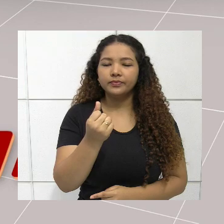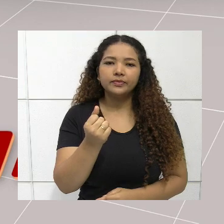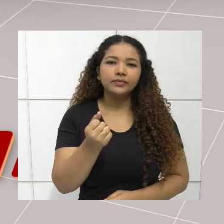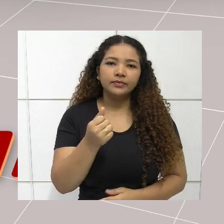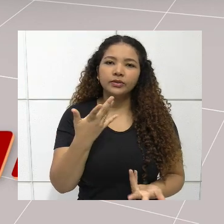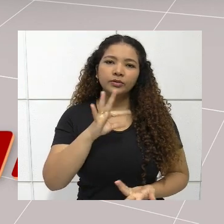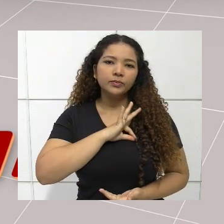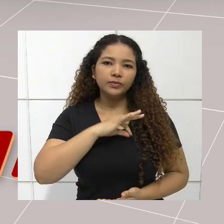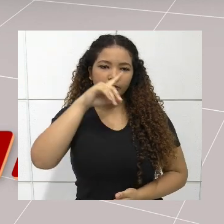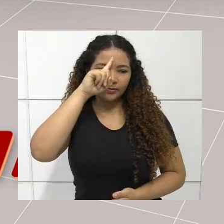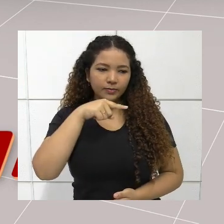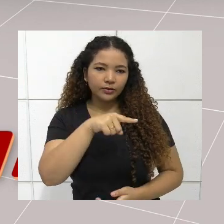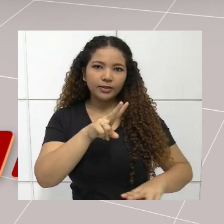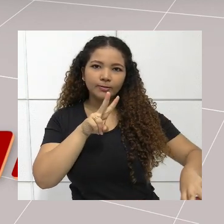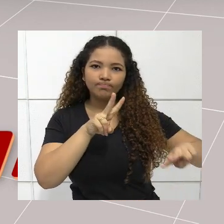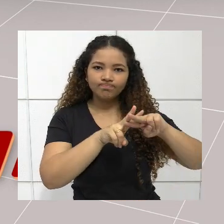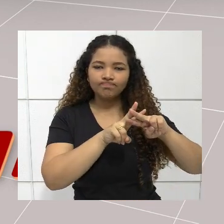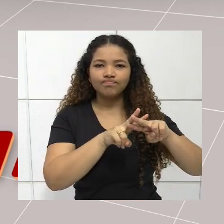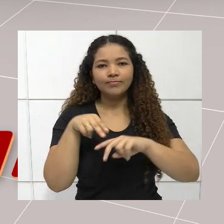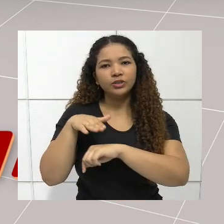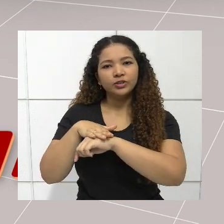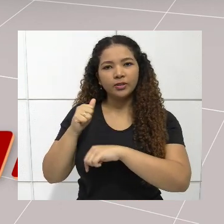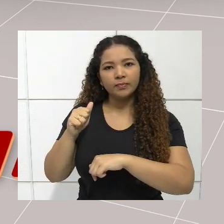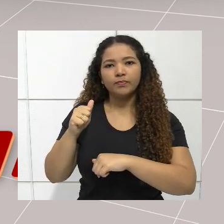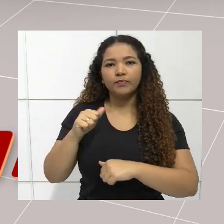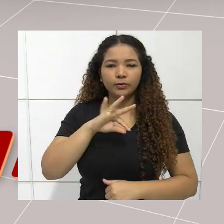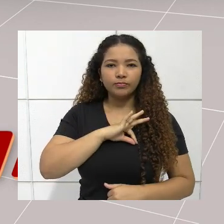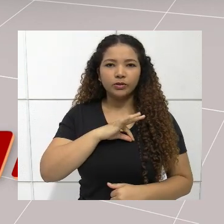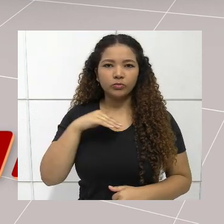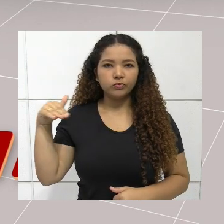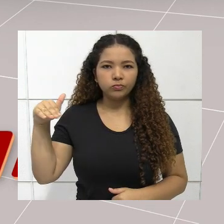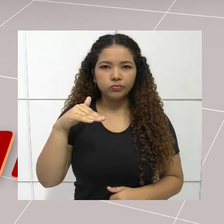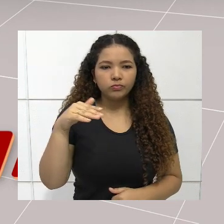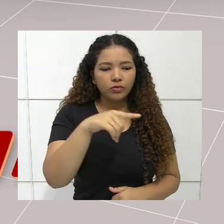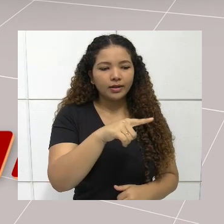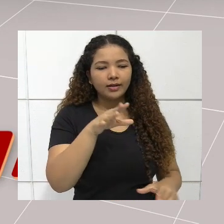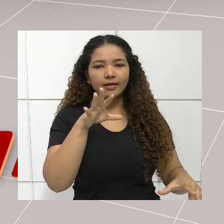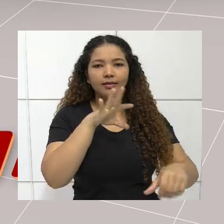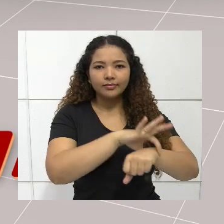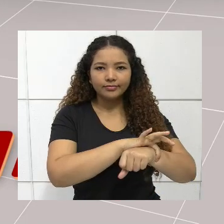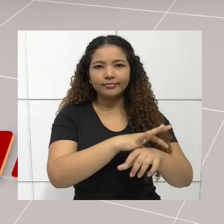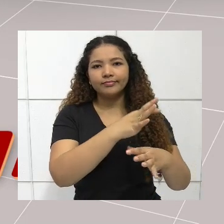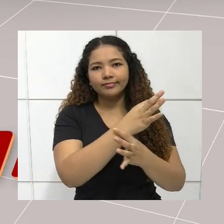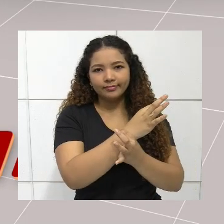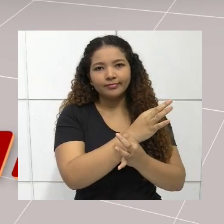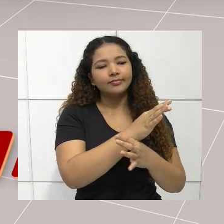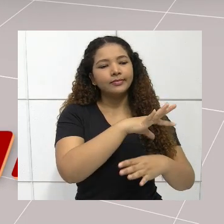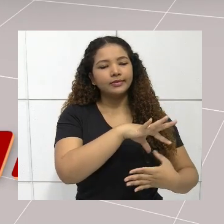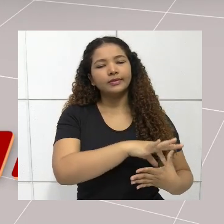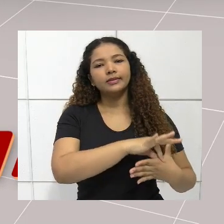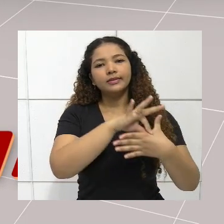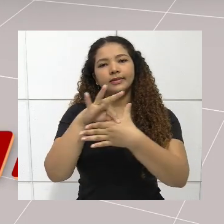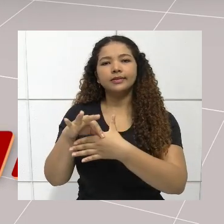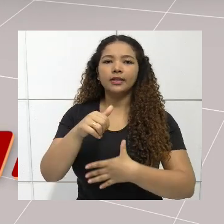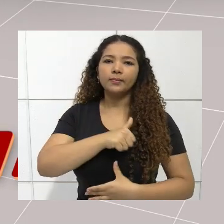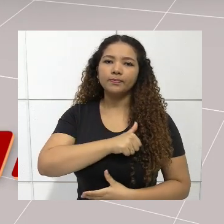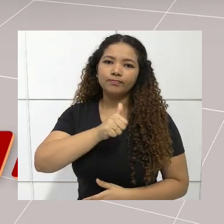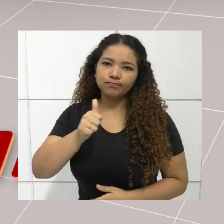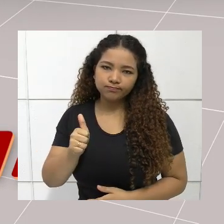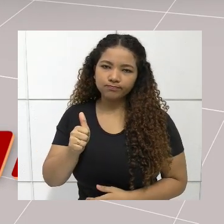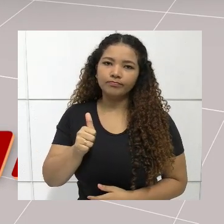solicitado apoio a uma outra viatura para a condução do mesmo até a Delegacia de Polícia Civil de Abaetetuba, onde todos